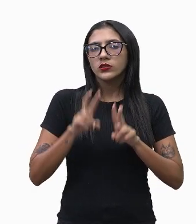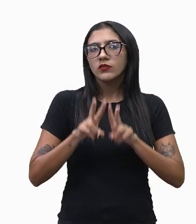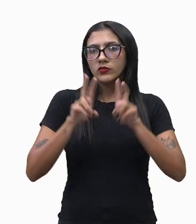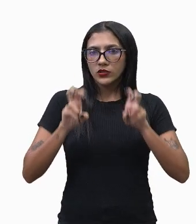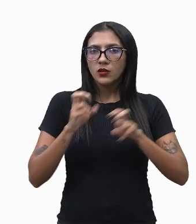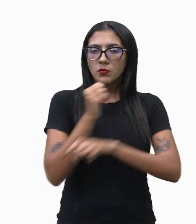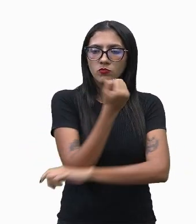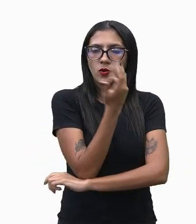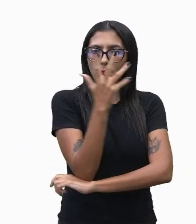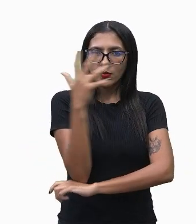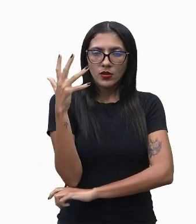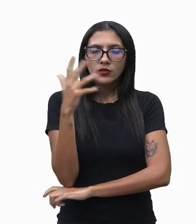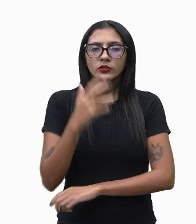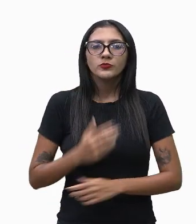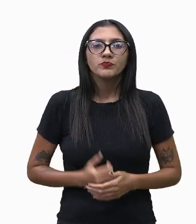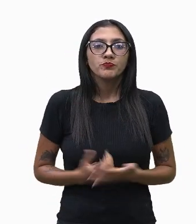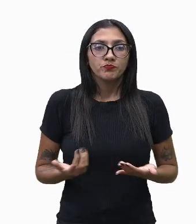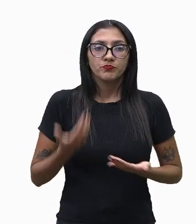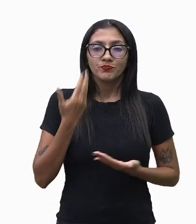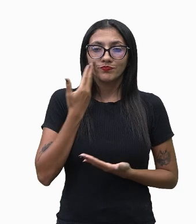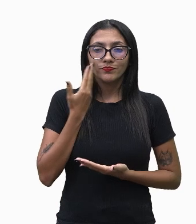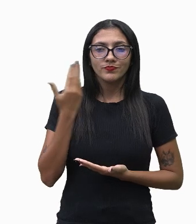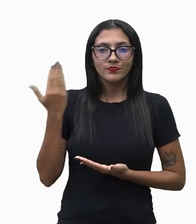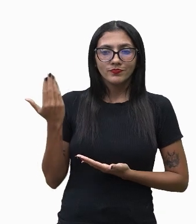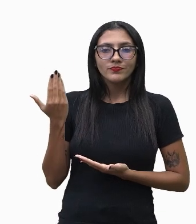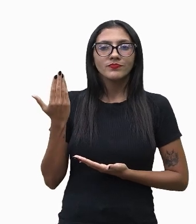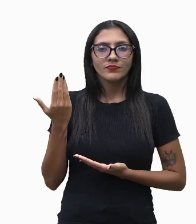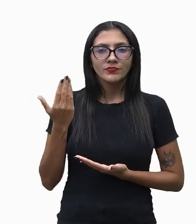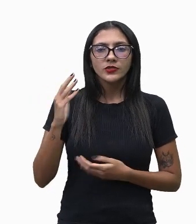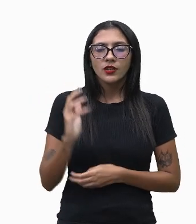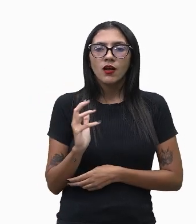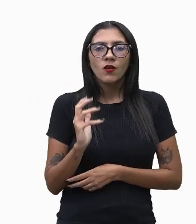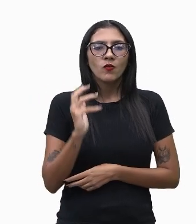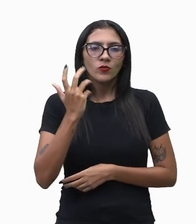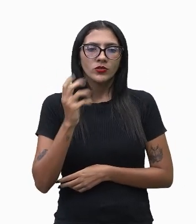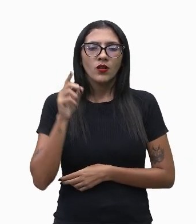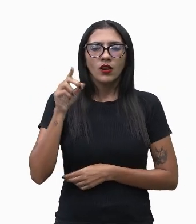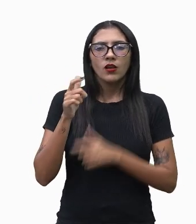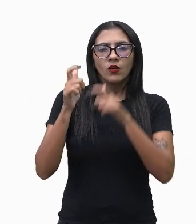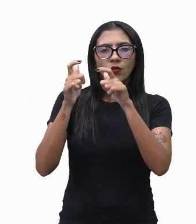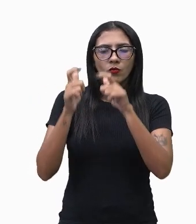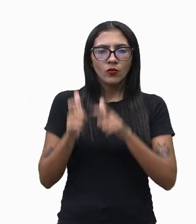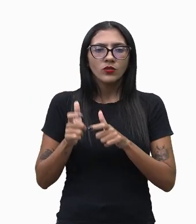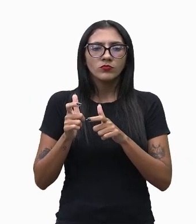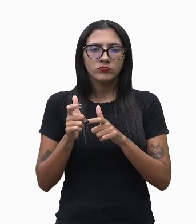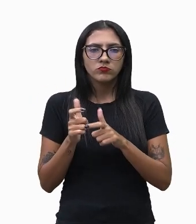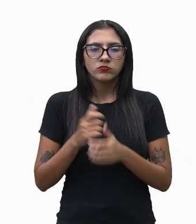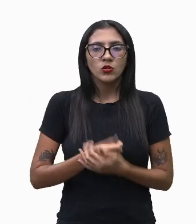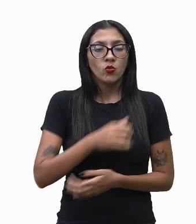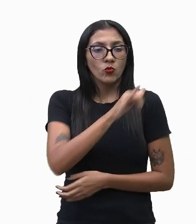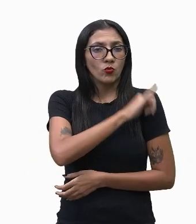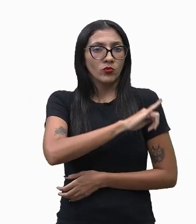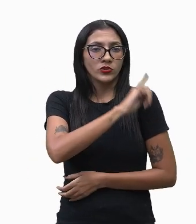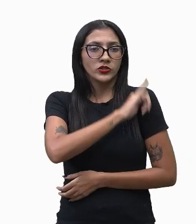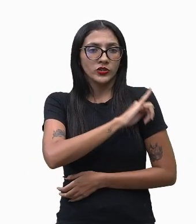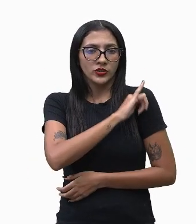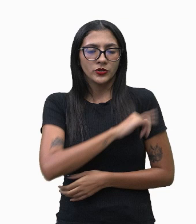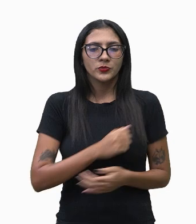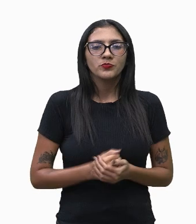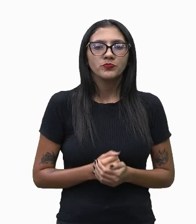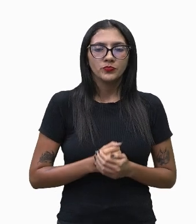desenvolvimento. Então, a Rio 92, né, aconteceu lá na cidade do Rio de Janeiro, em junho